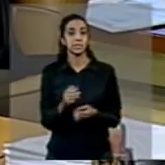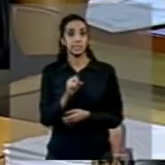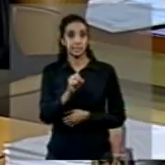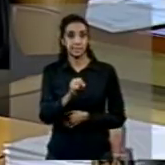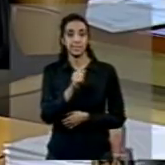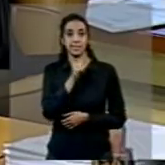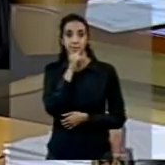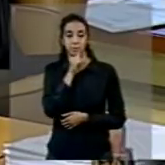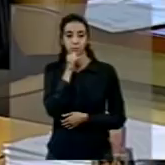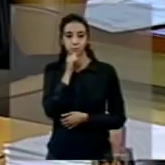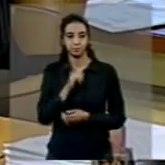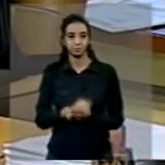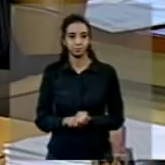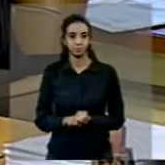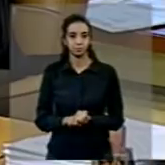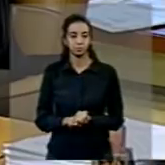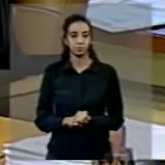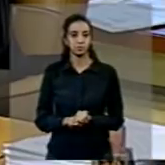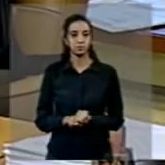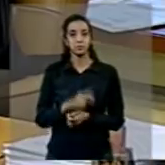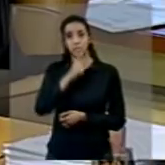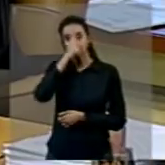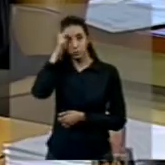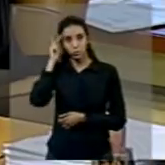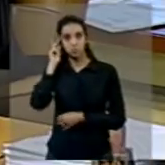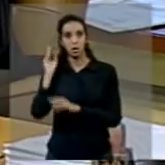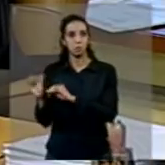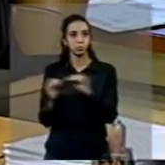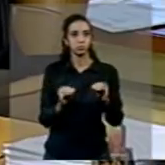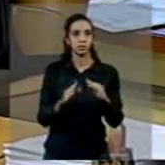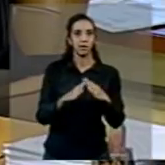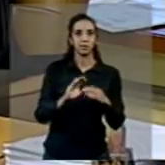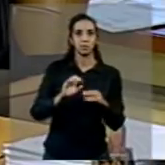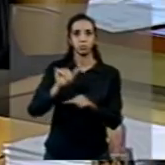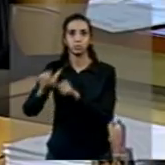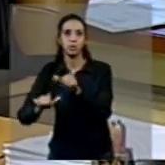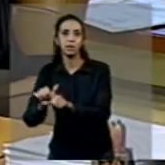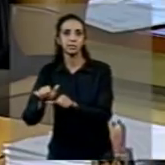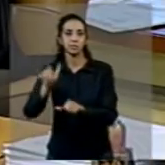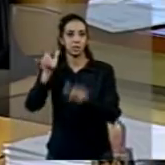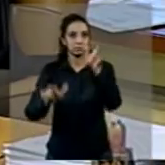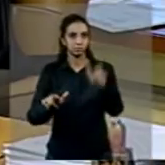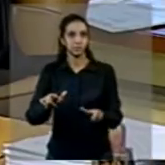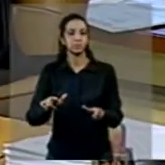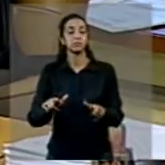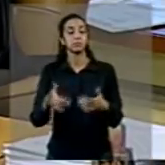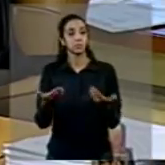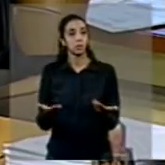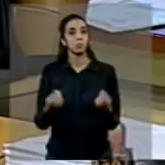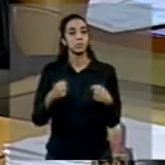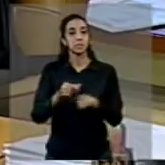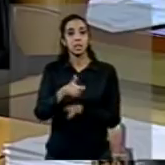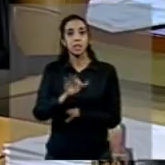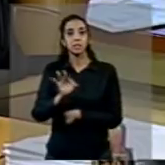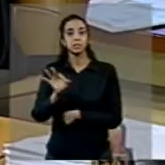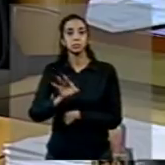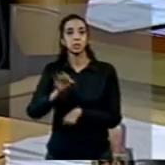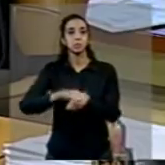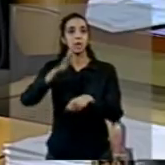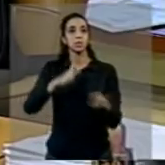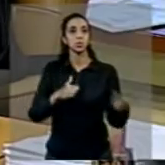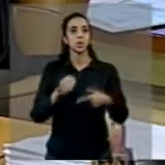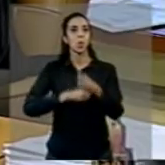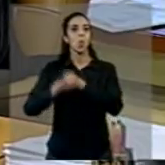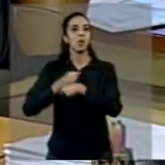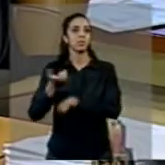de eleitores ocorra no ano em curso e seja 10% superior à do ano anterior.